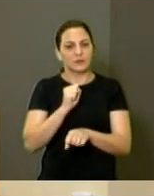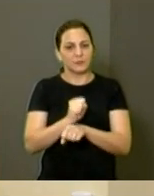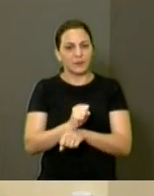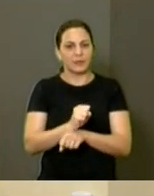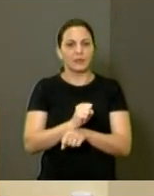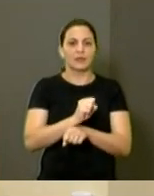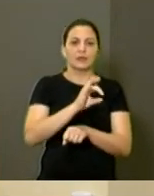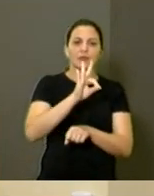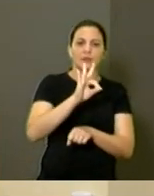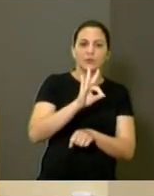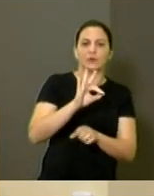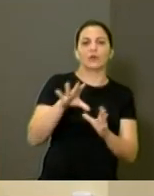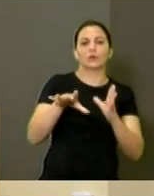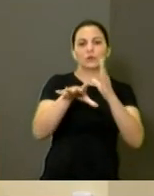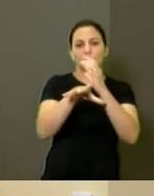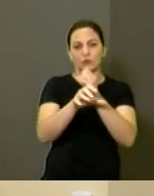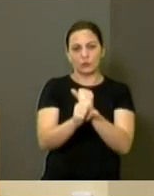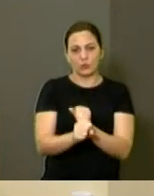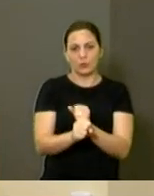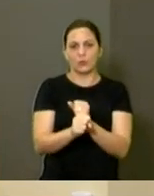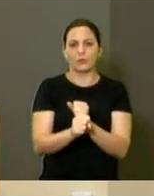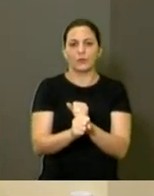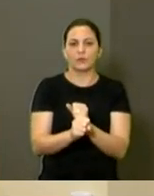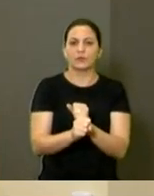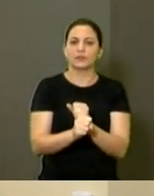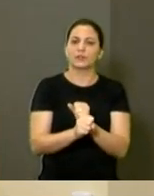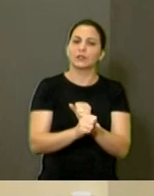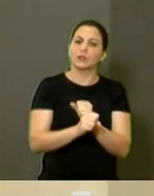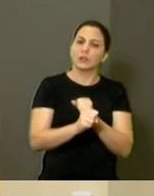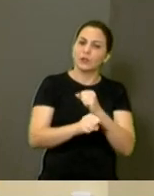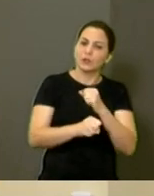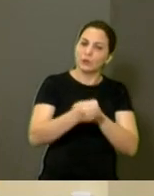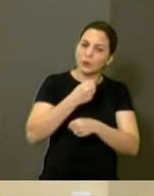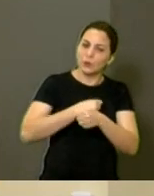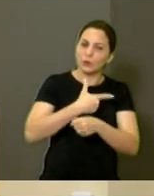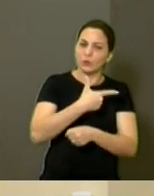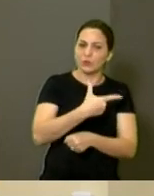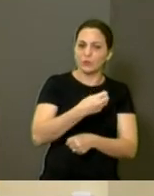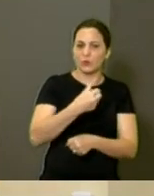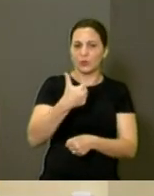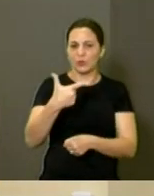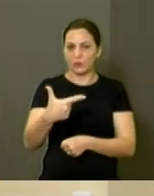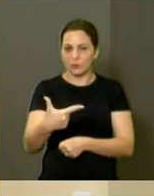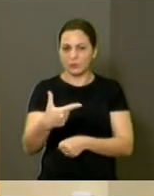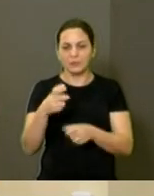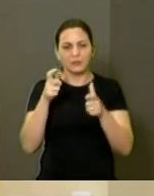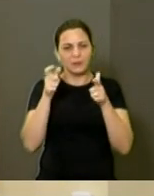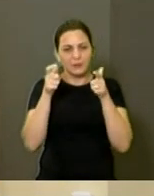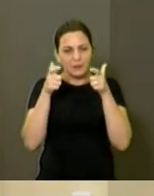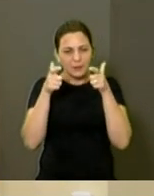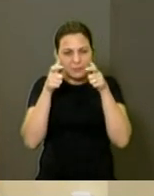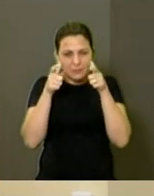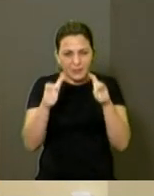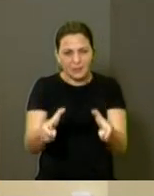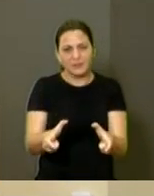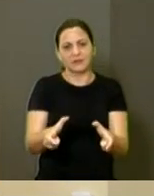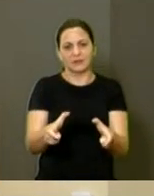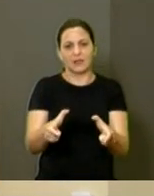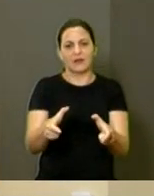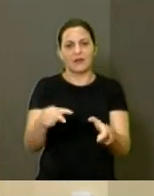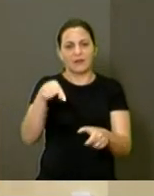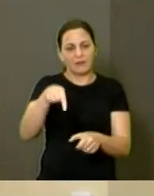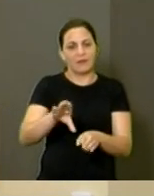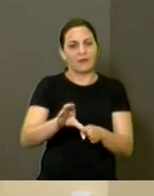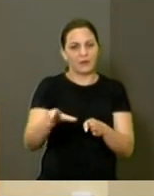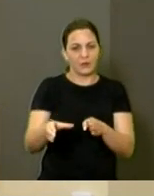contas das contas do exercício de 2012 para Que ela possa ser apreciada por esta casa e a estranheza que